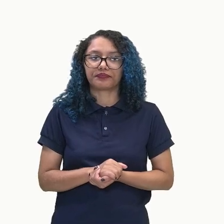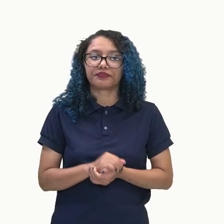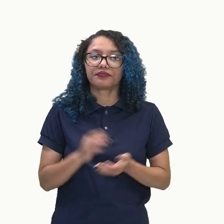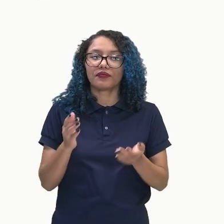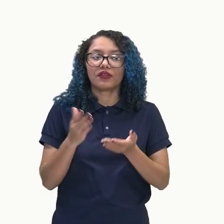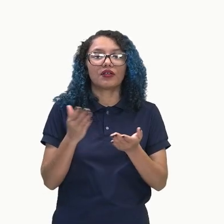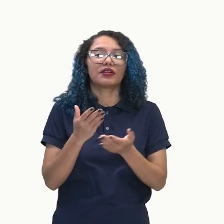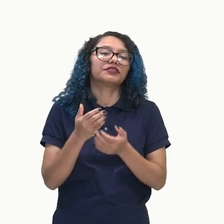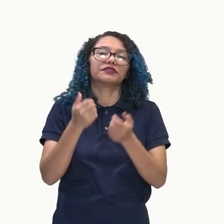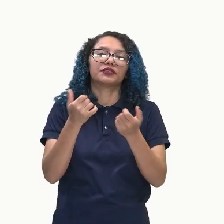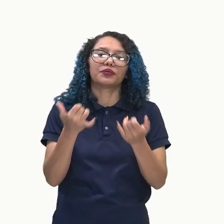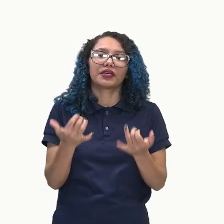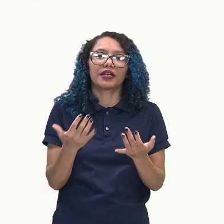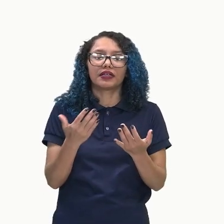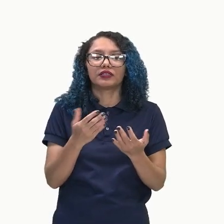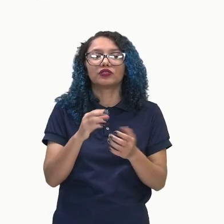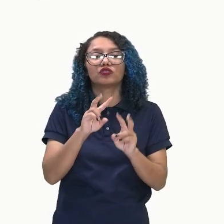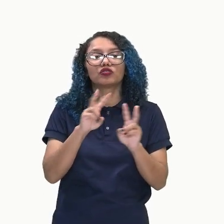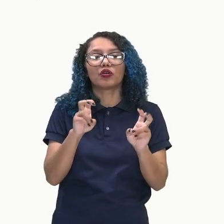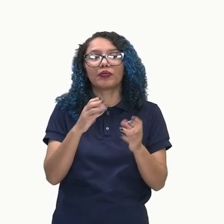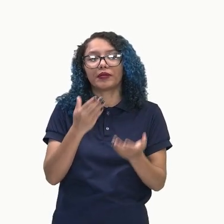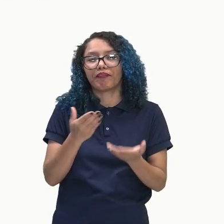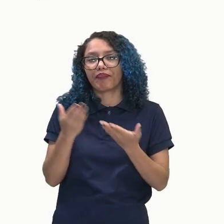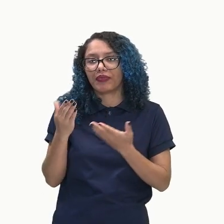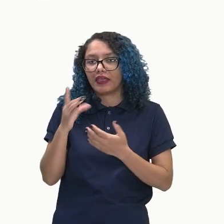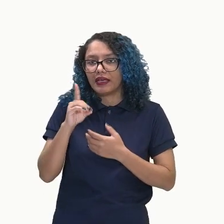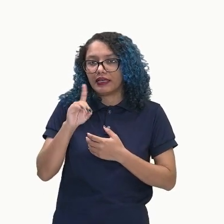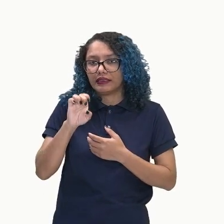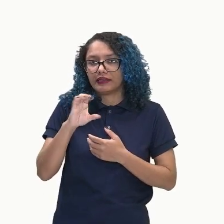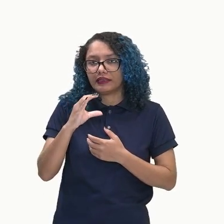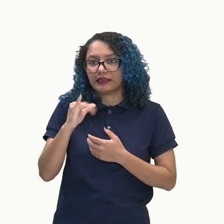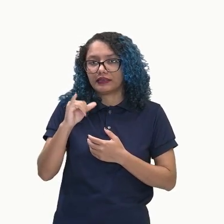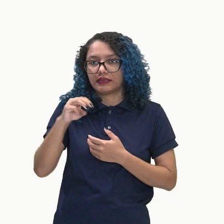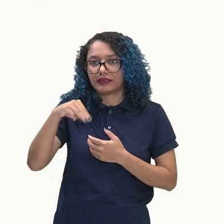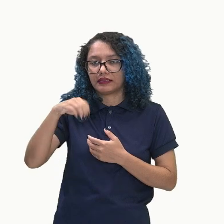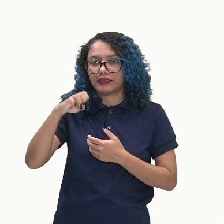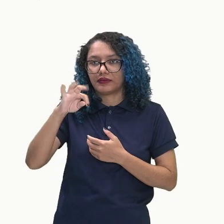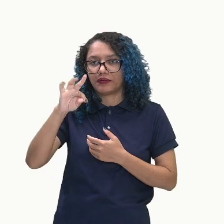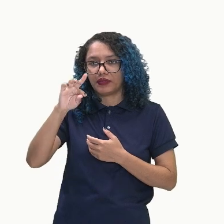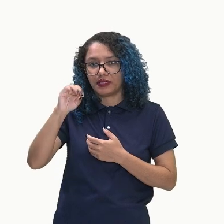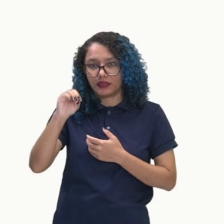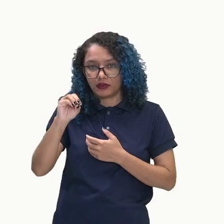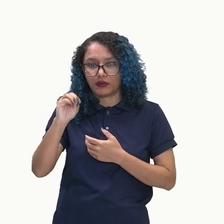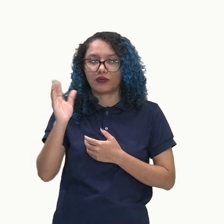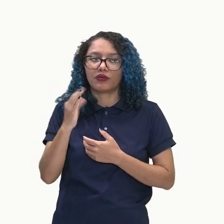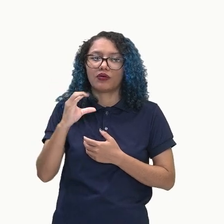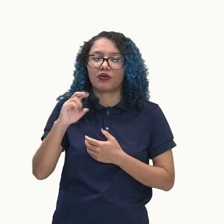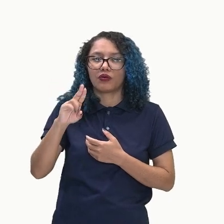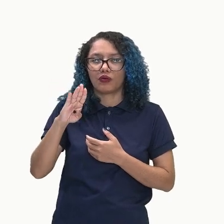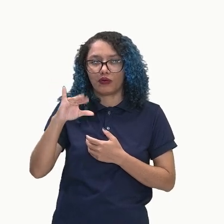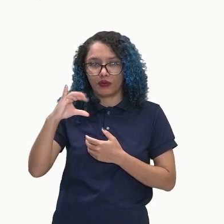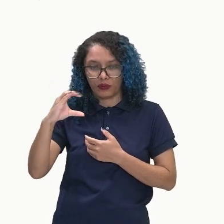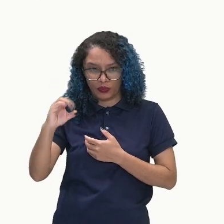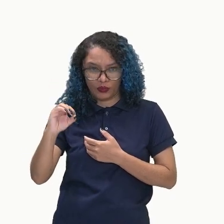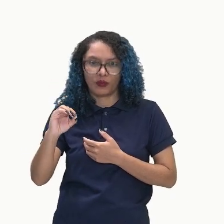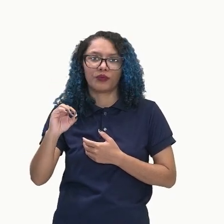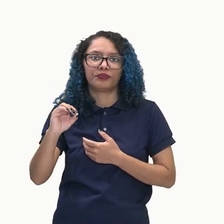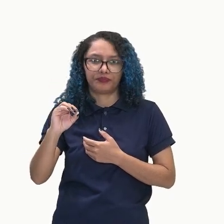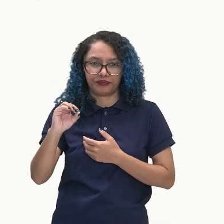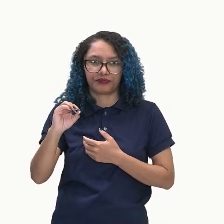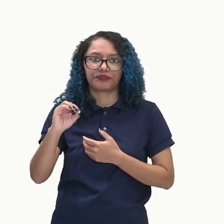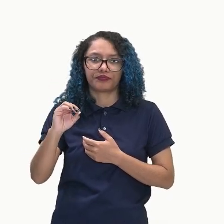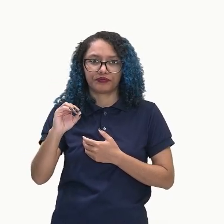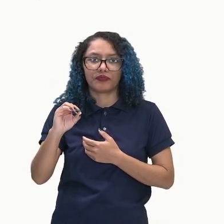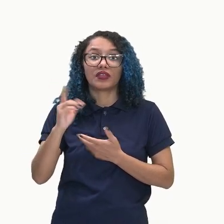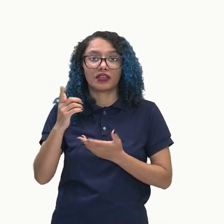sobre o que é o decímetro cúbico. E só para você ter uma ideia, assim como o litro, tá? O